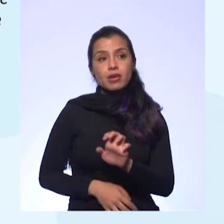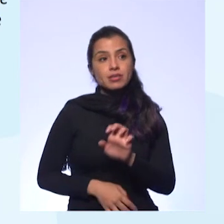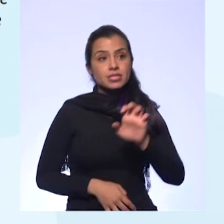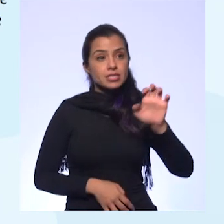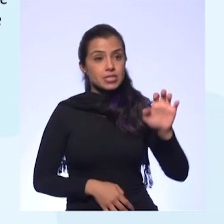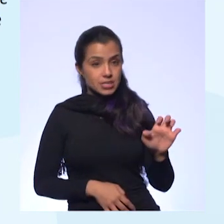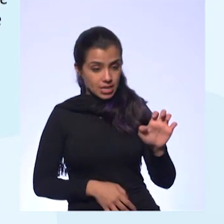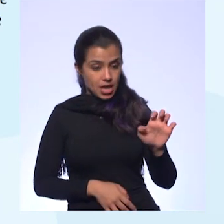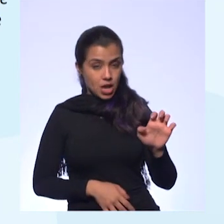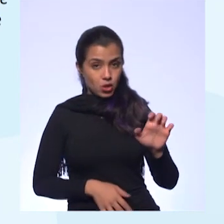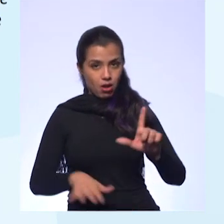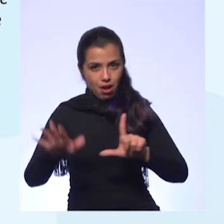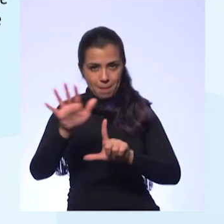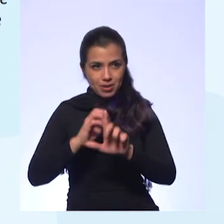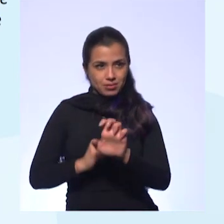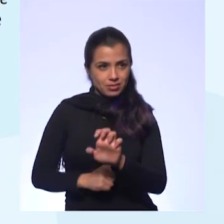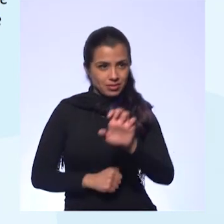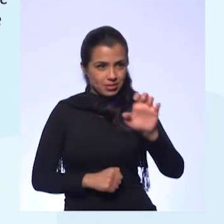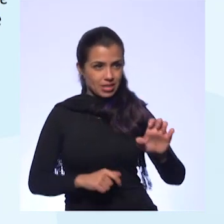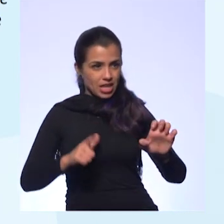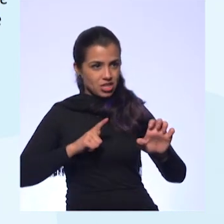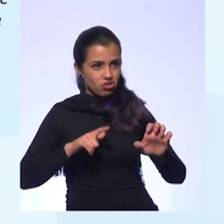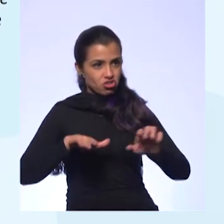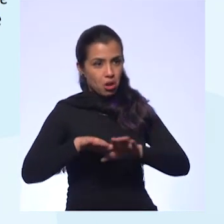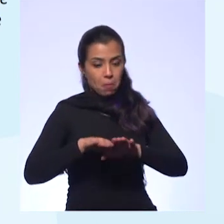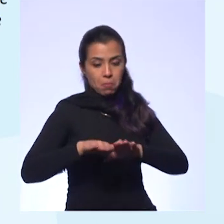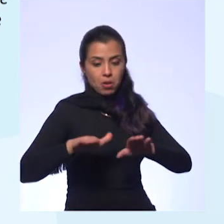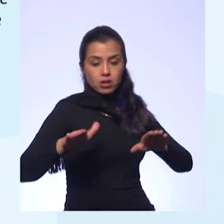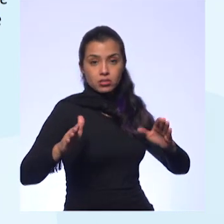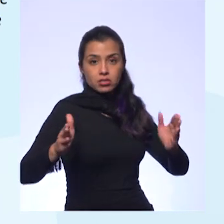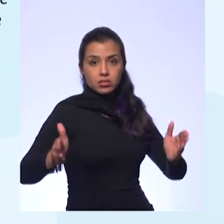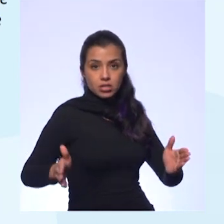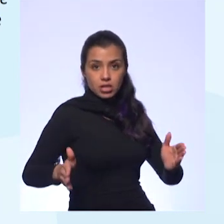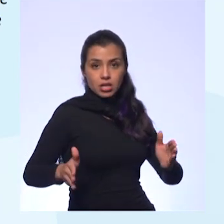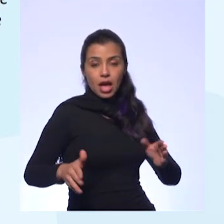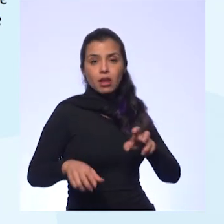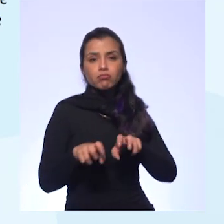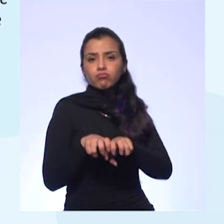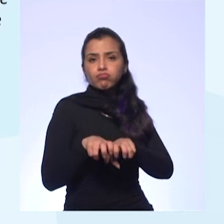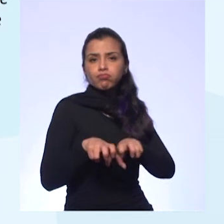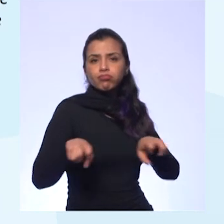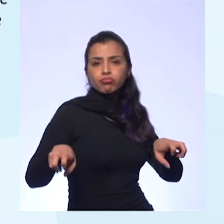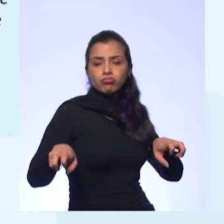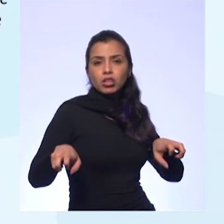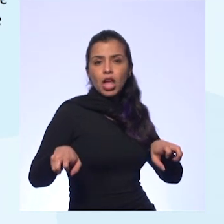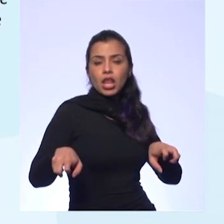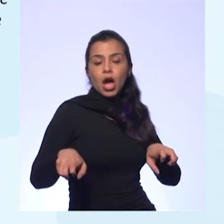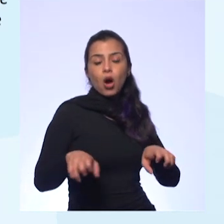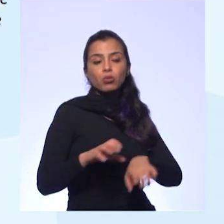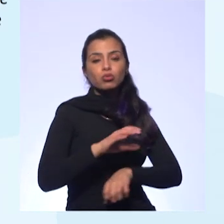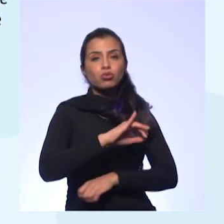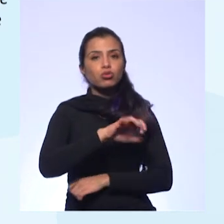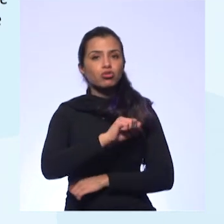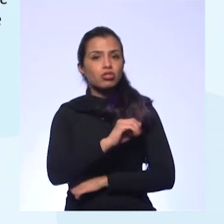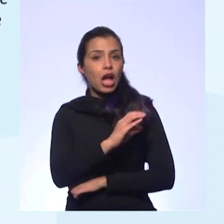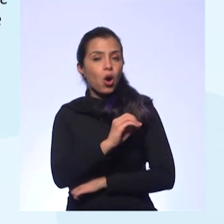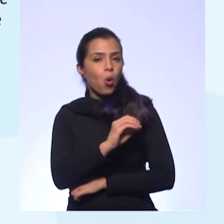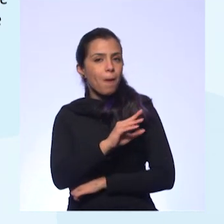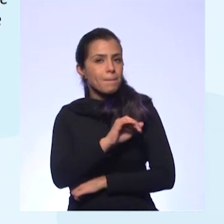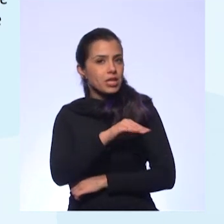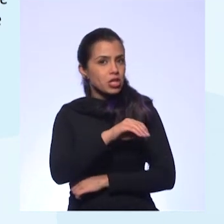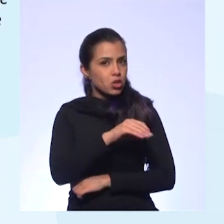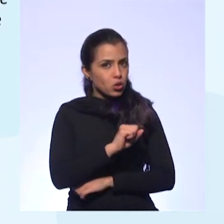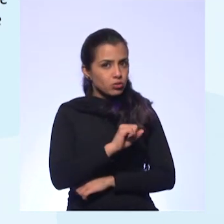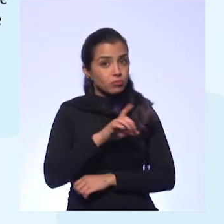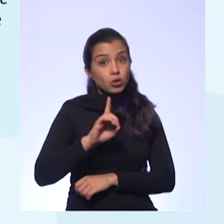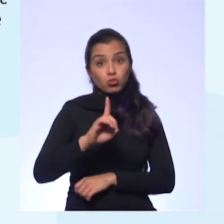imagem, nesses mezaninos que vocês estão vendo aí, sentavam-se os deputados jacobinos. Do lado